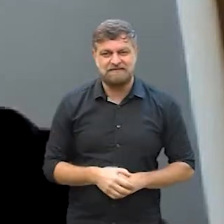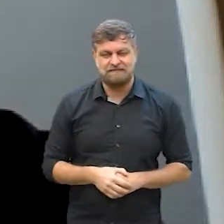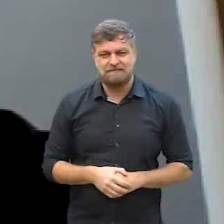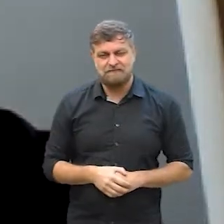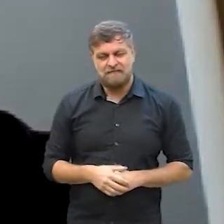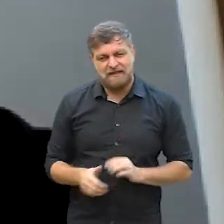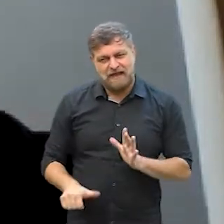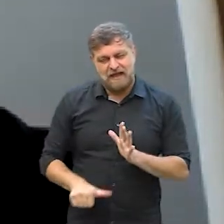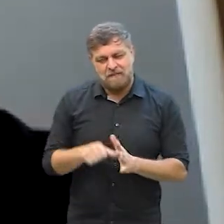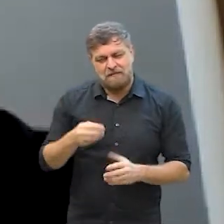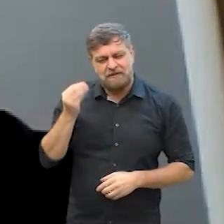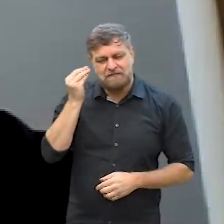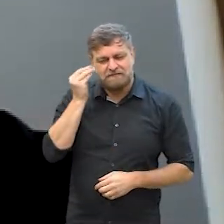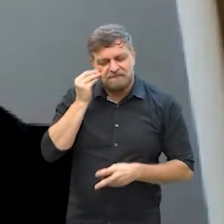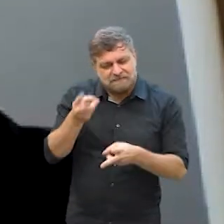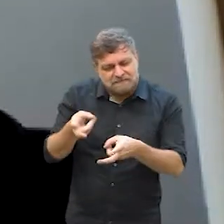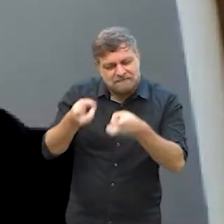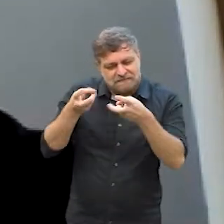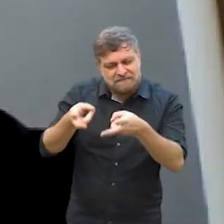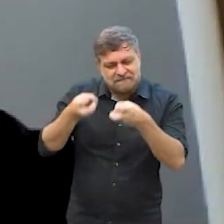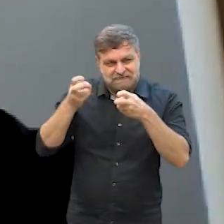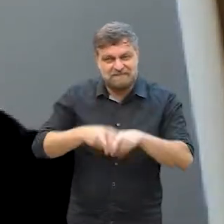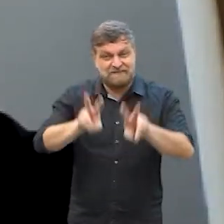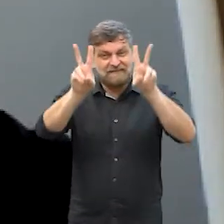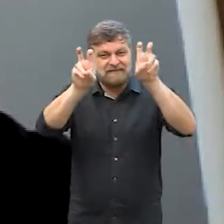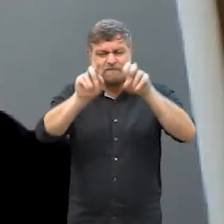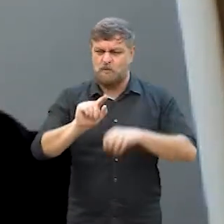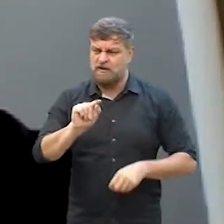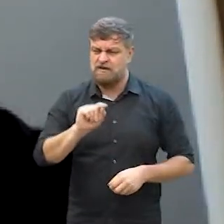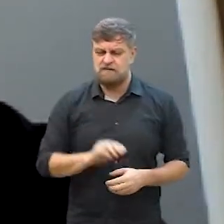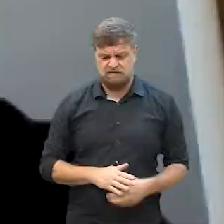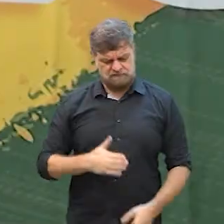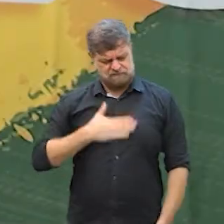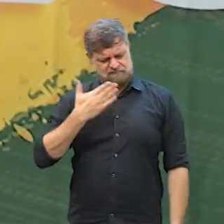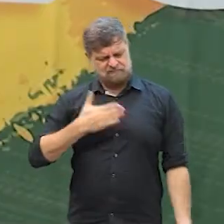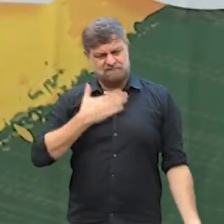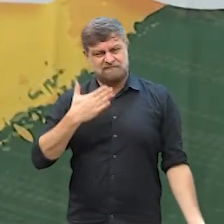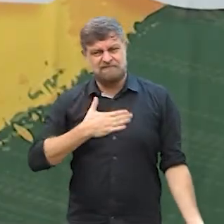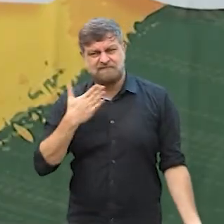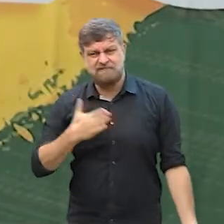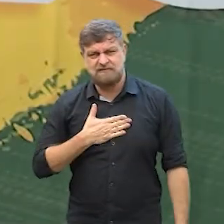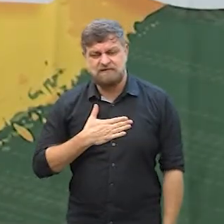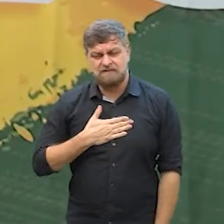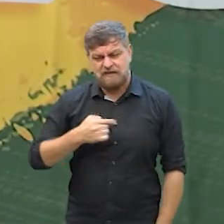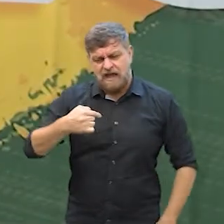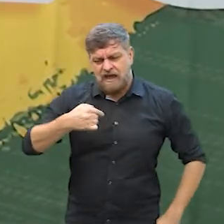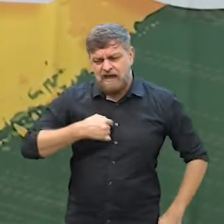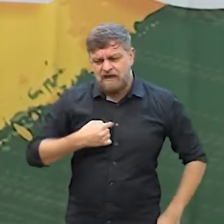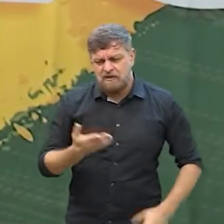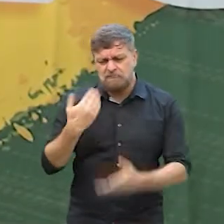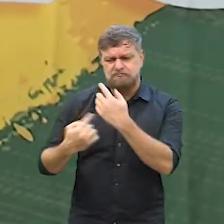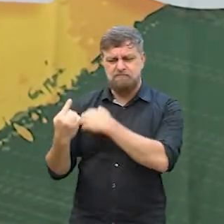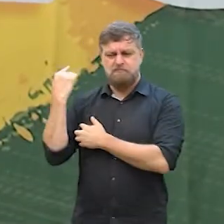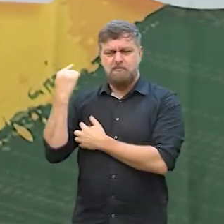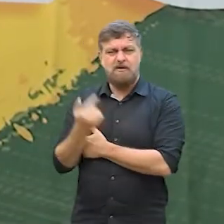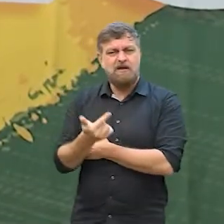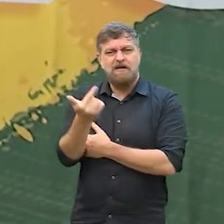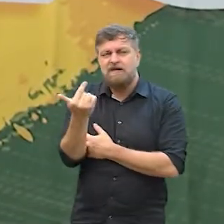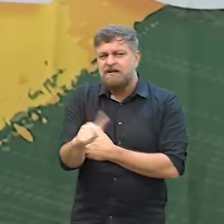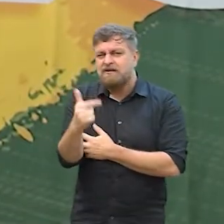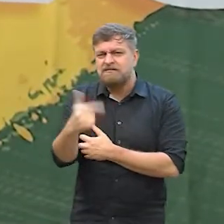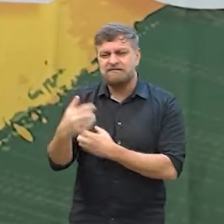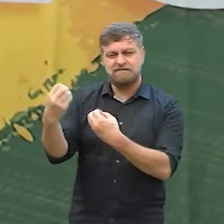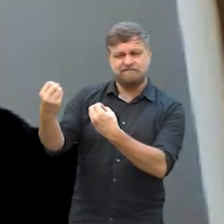Acho que a primeira impressão que a gente tem ao começar a falar sobre esse assunto é assim, puxa, que pena que eu não tive isso na minha educação, né?